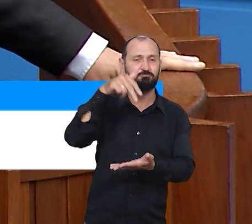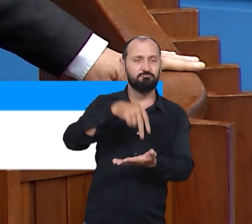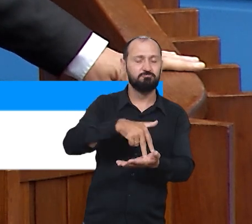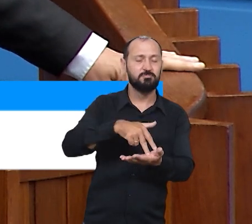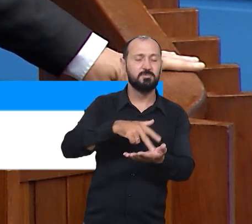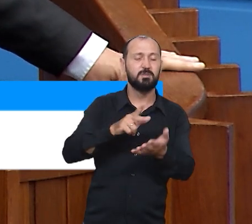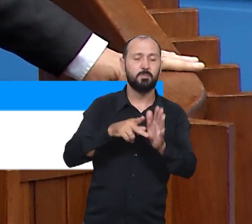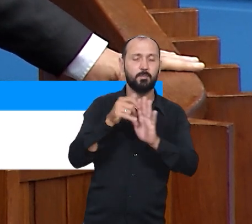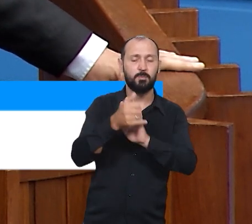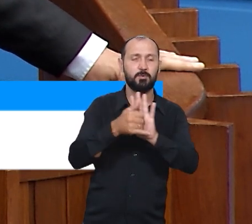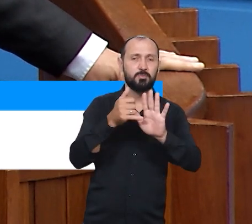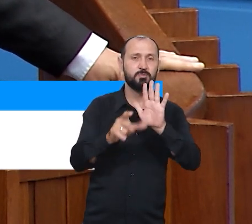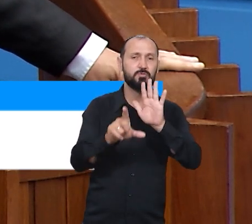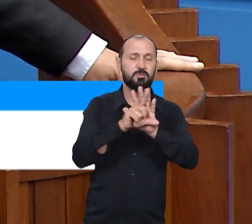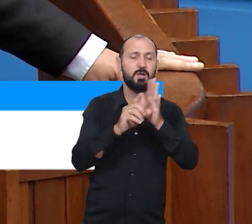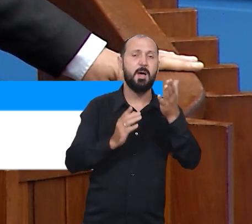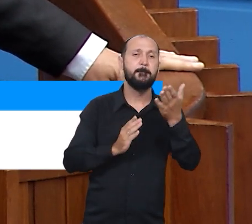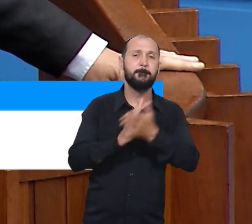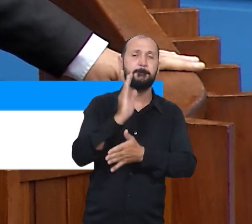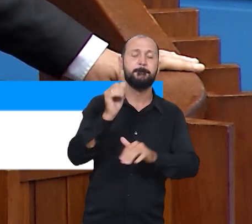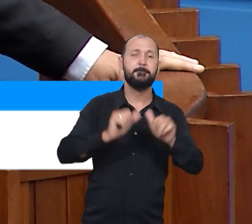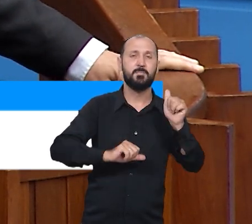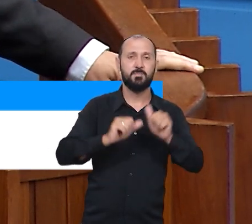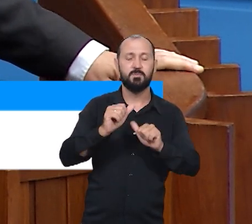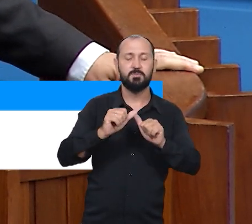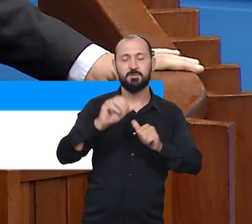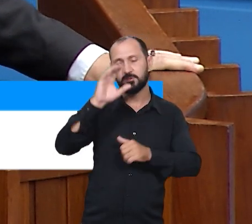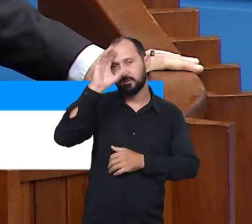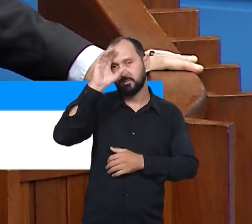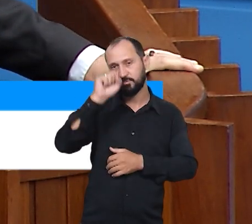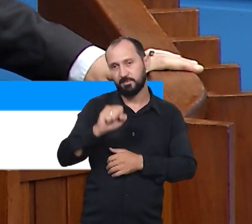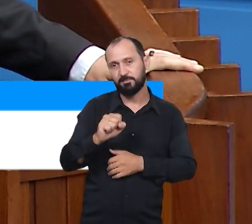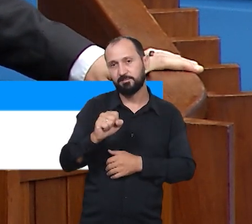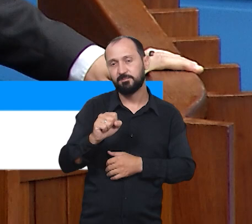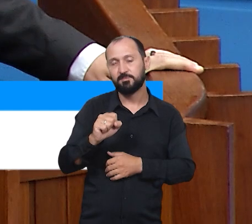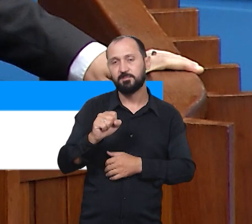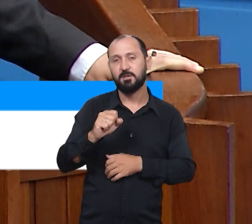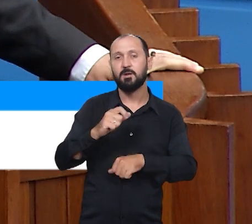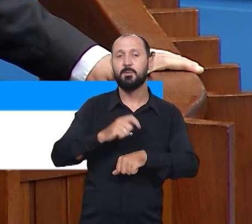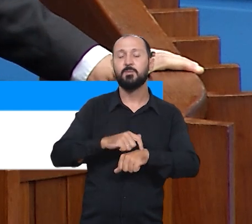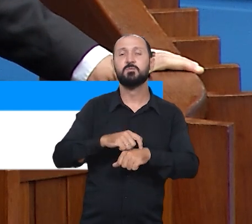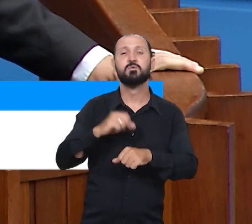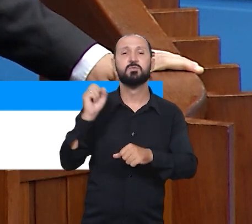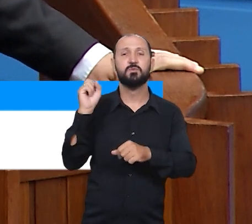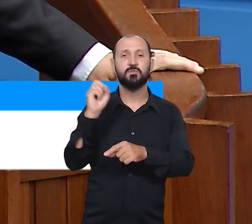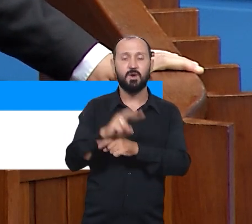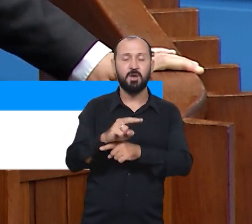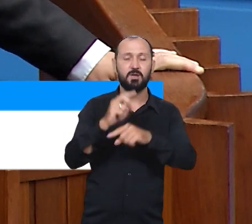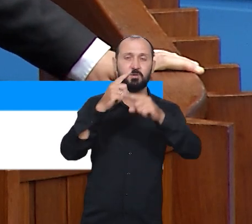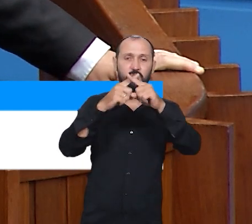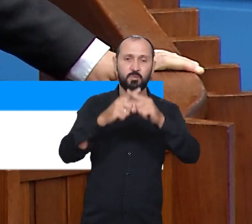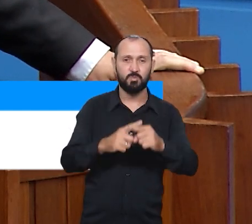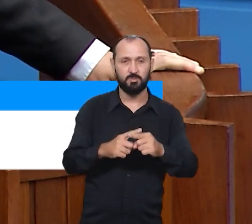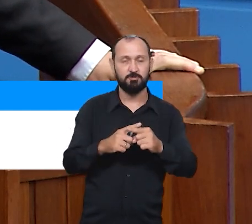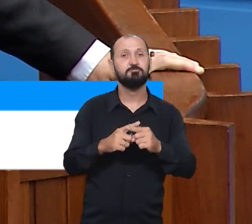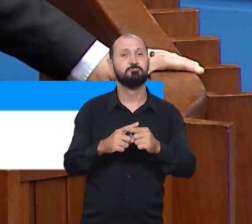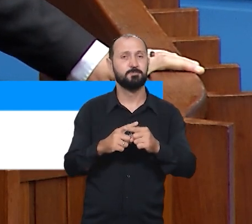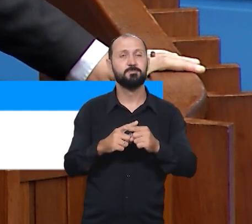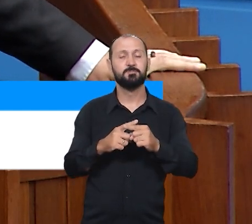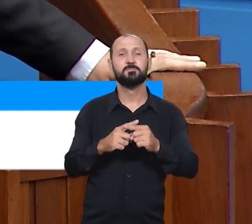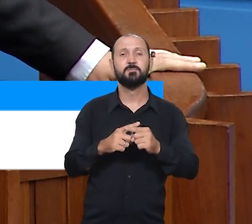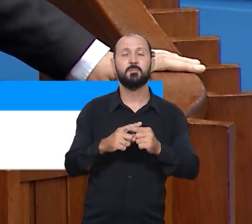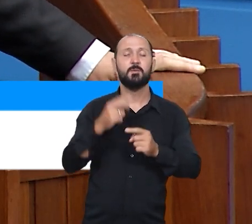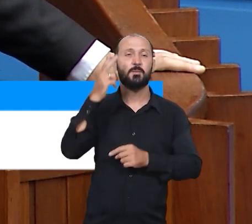aqui aprovado um projeto de lei que estabeleceu a reserva de vagas nos concursos